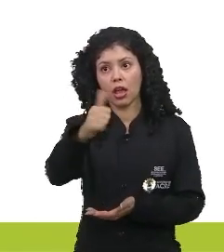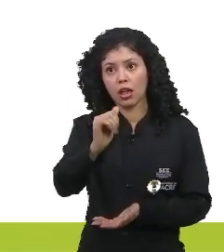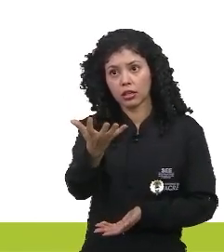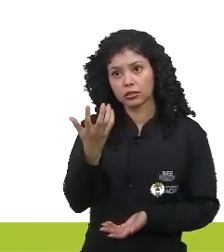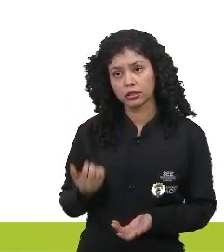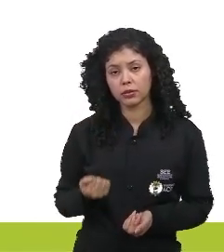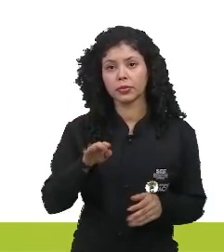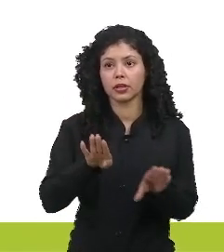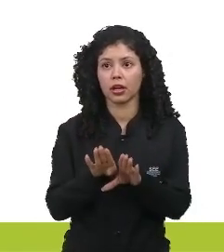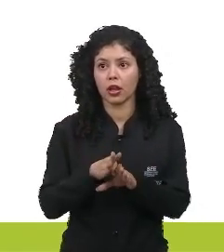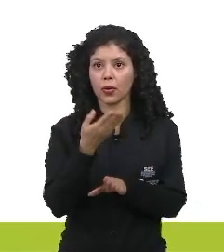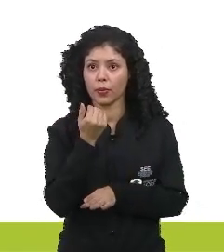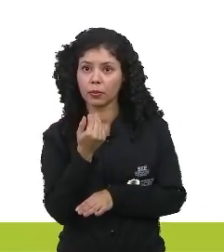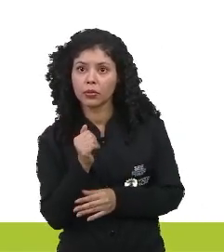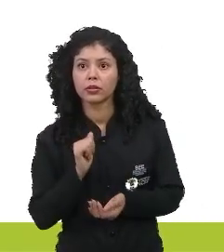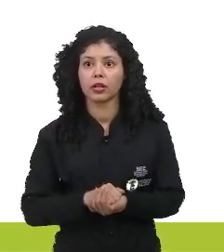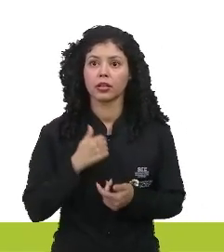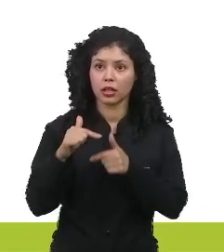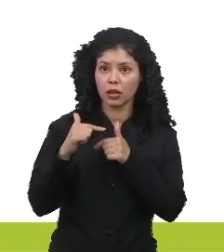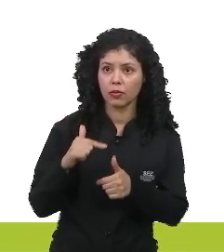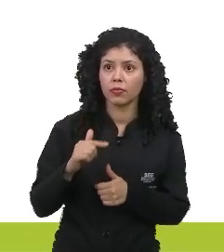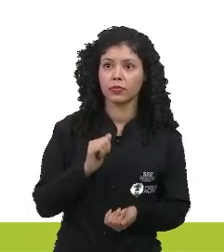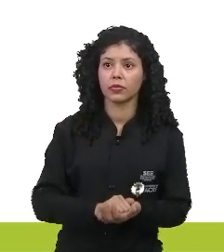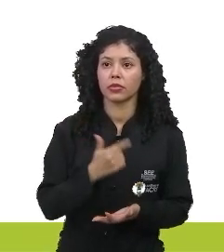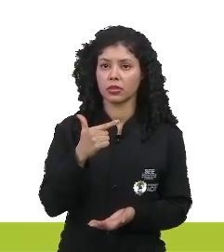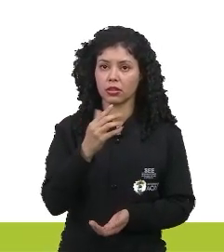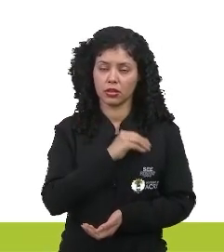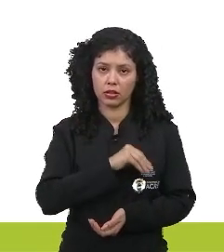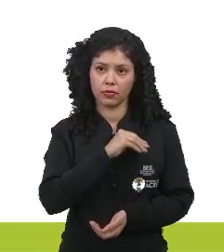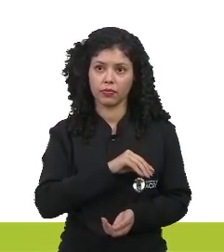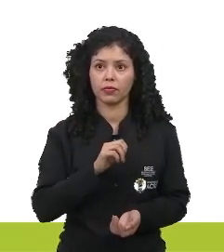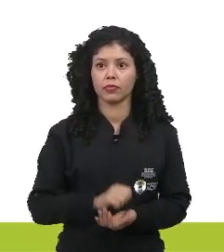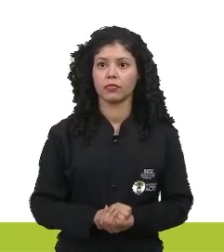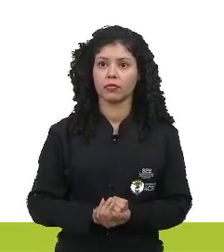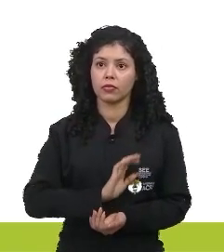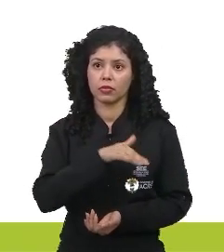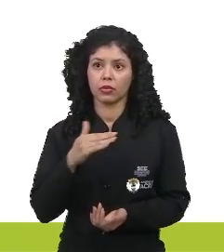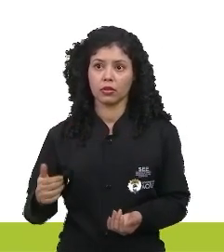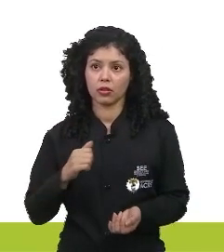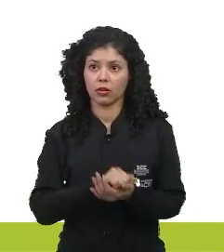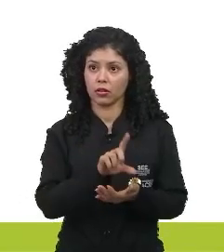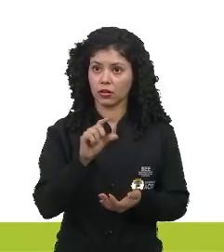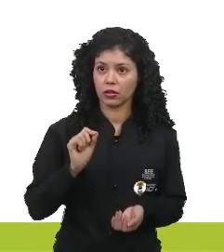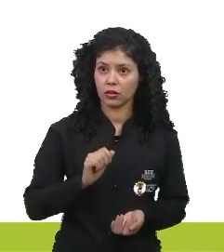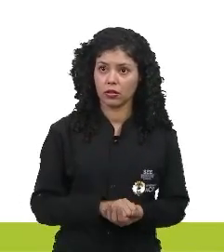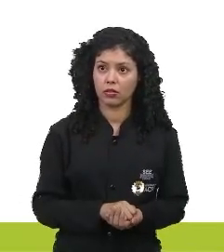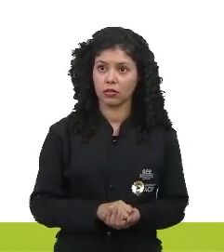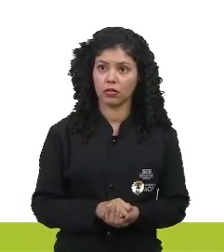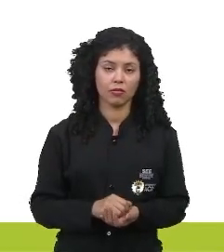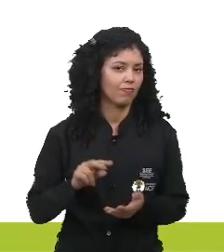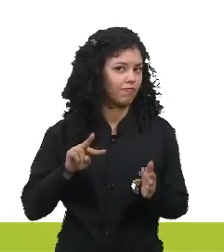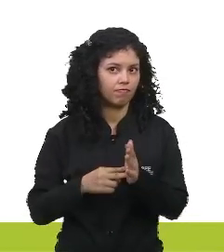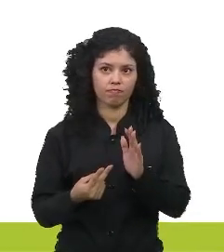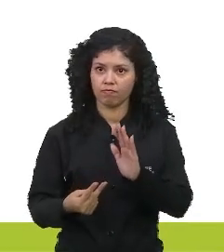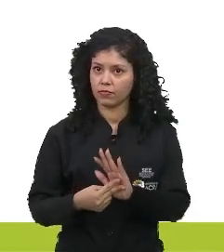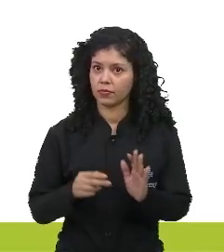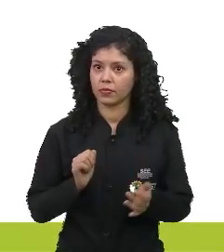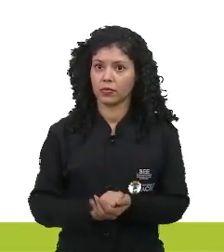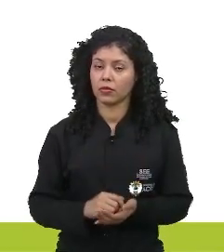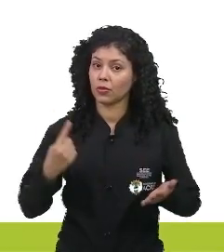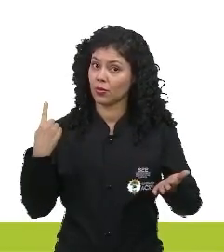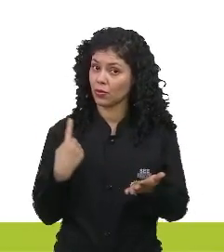receber ração diária e trabalhar sem remuneração. Quando decidiram ficar, isso não significou